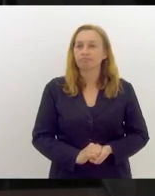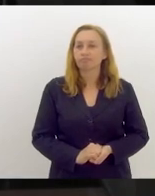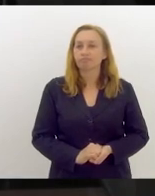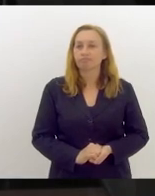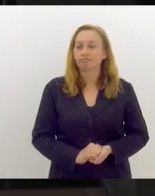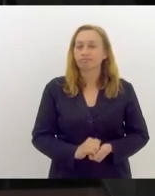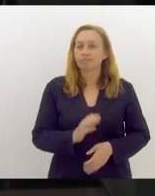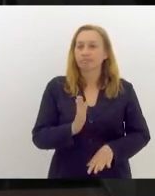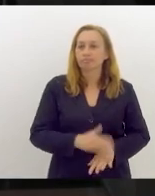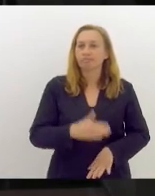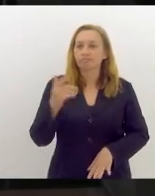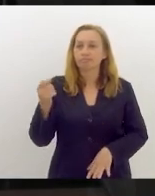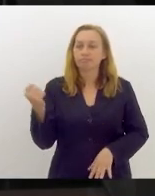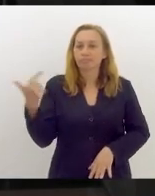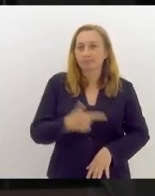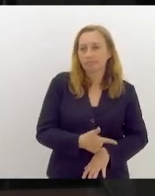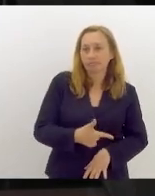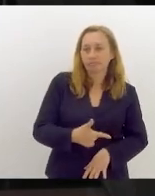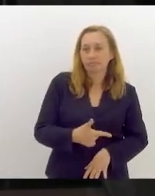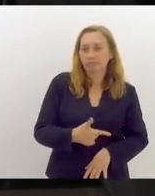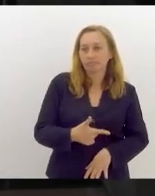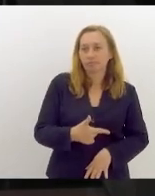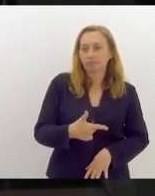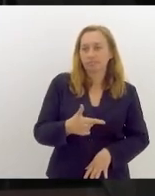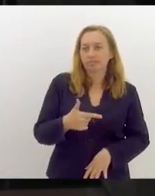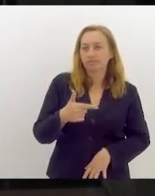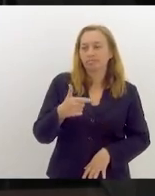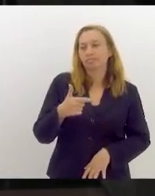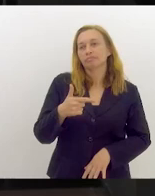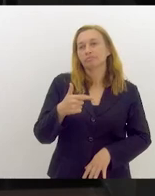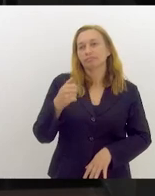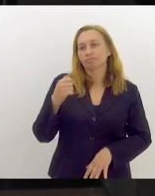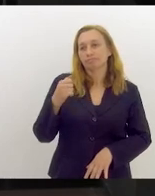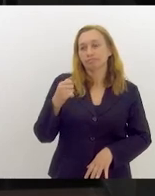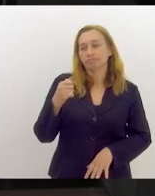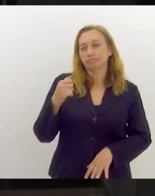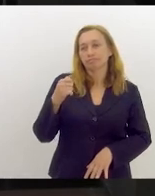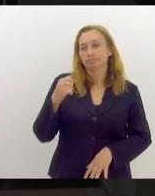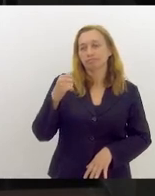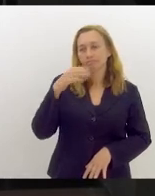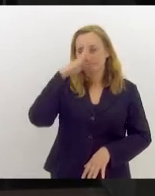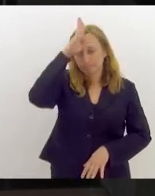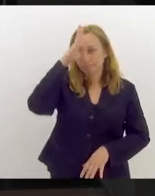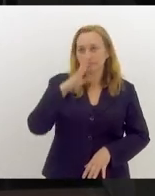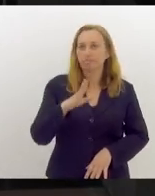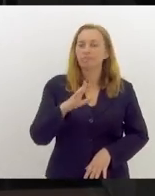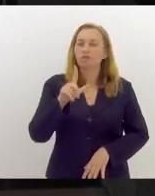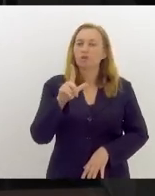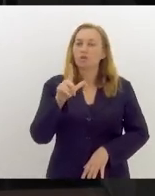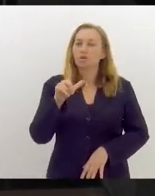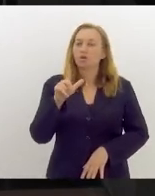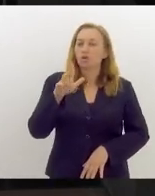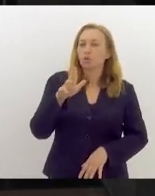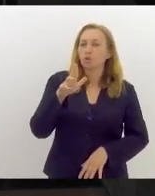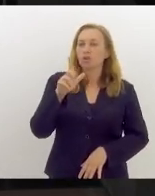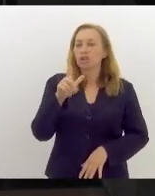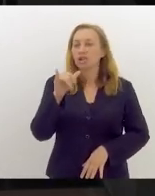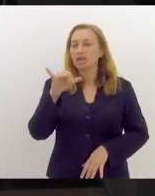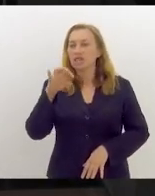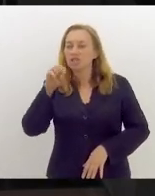é maior do que bolsonaro entendo que o lulismo